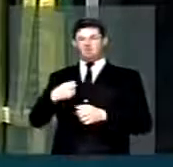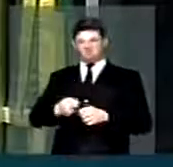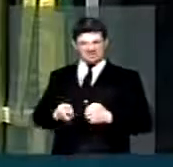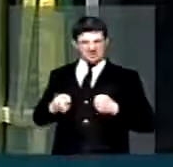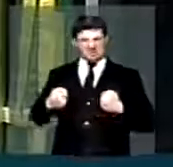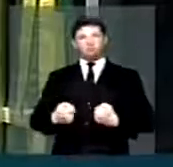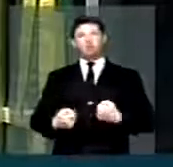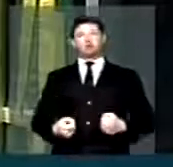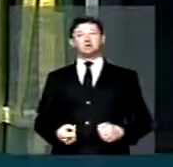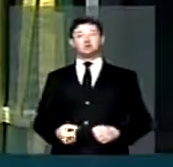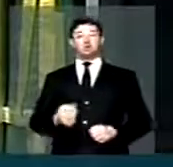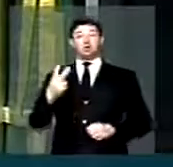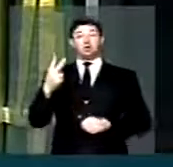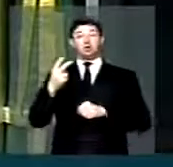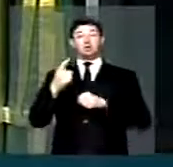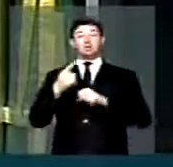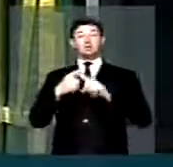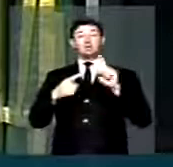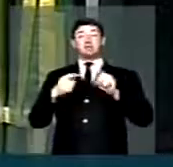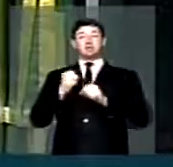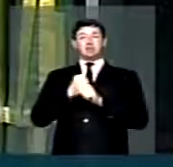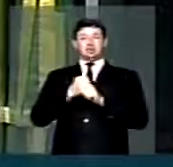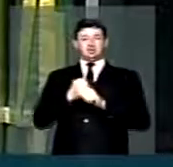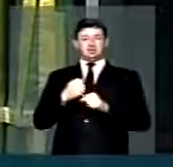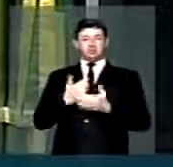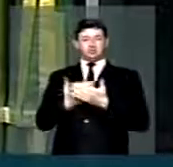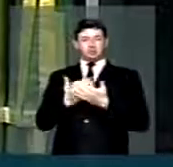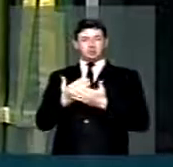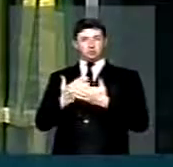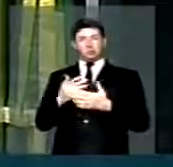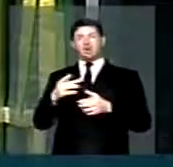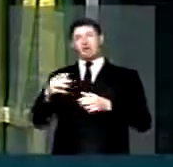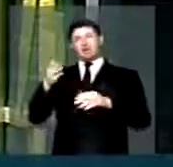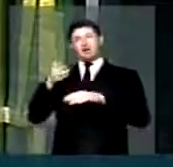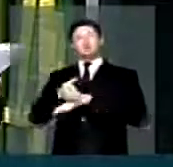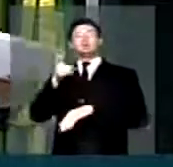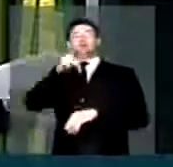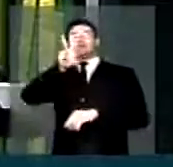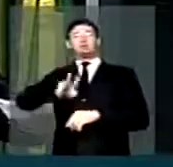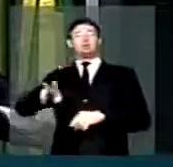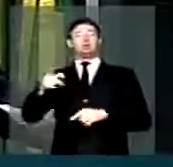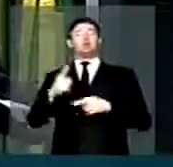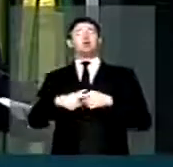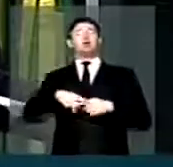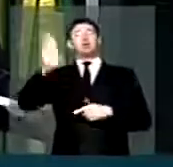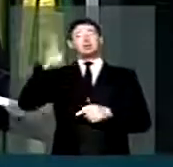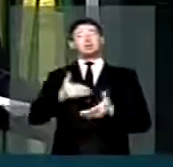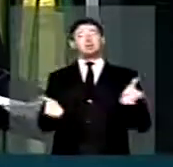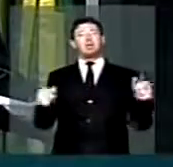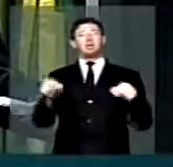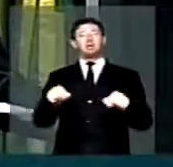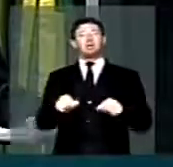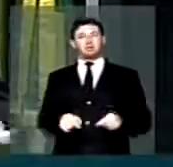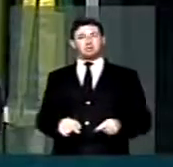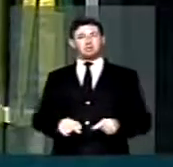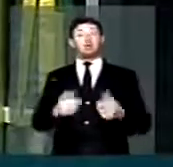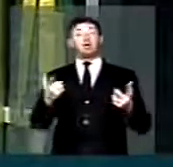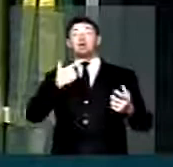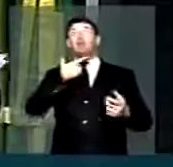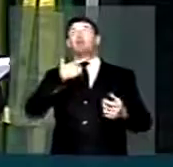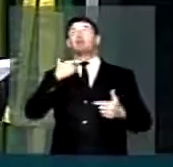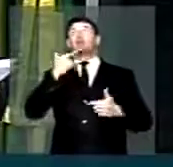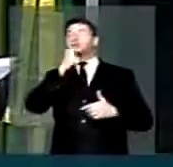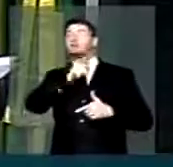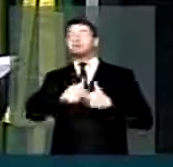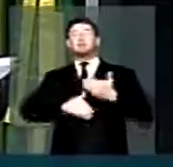raça. 2 anos e meio fazendo isso. Eu fico perguntando assim, por que o Brasil está perdendo isso? Cadê a vontade de